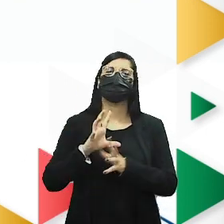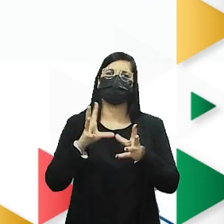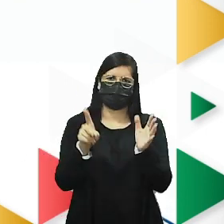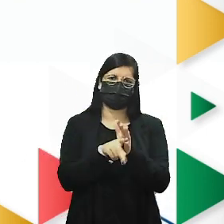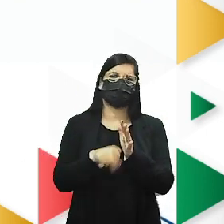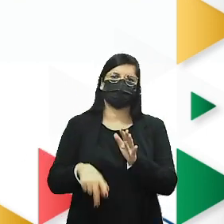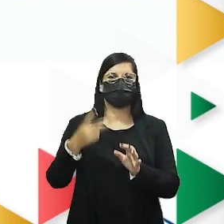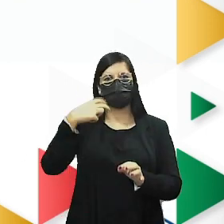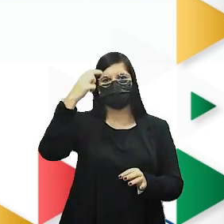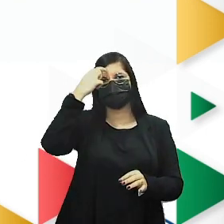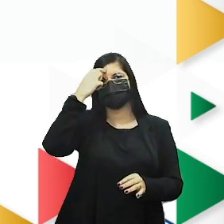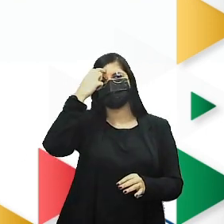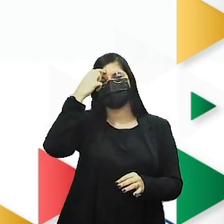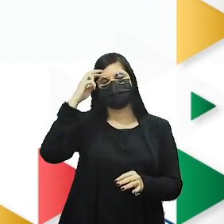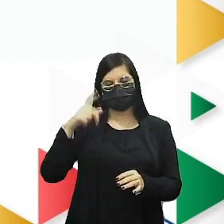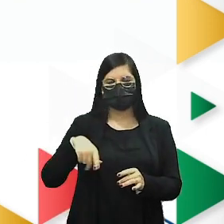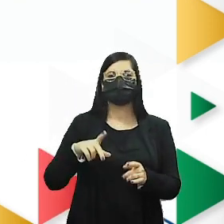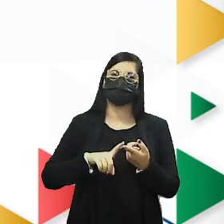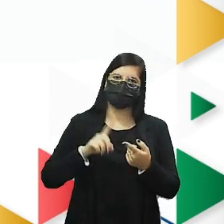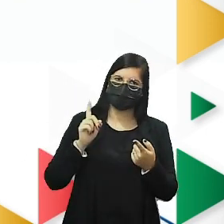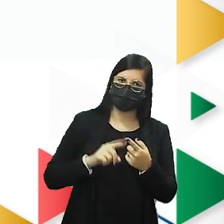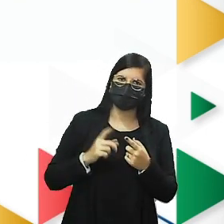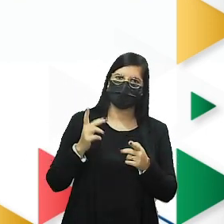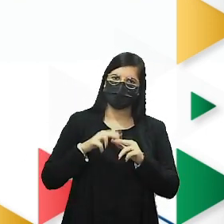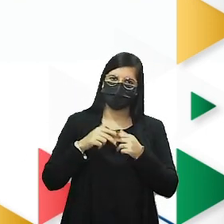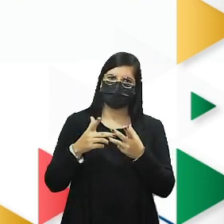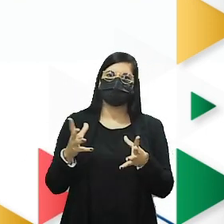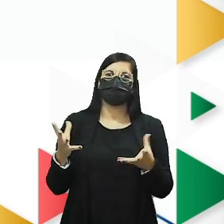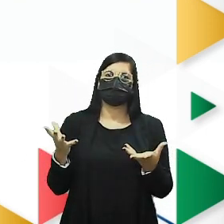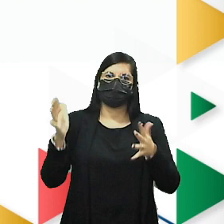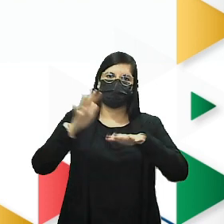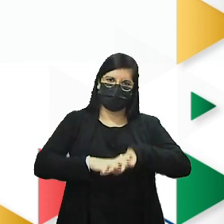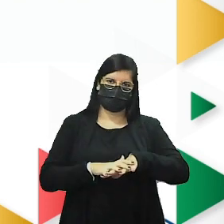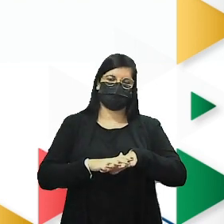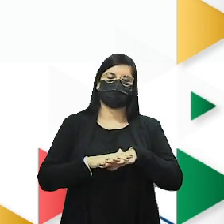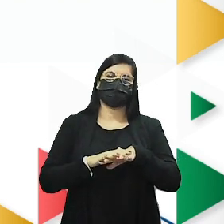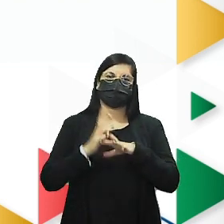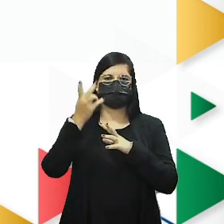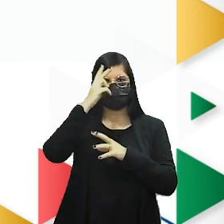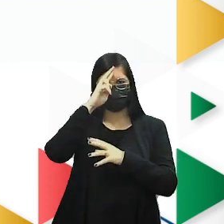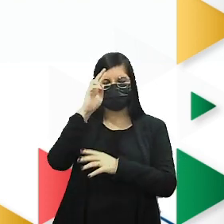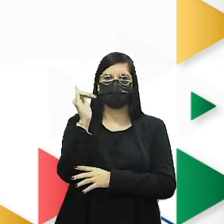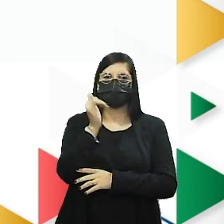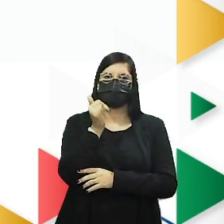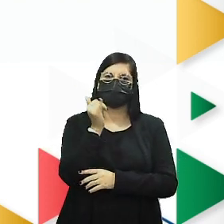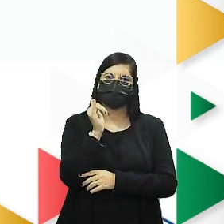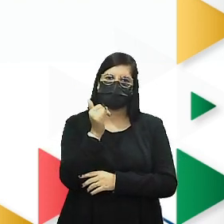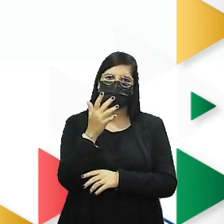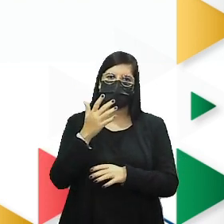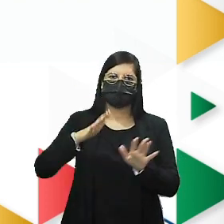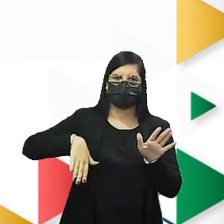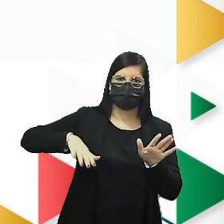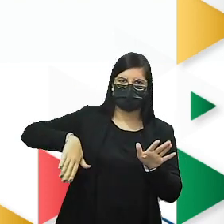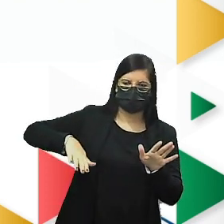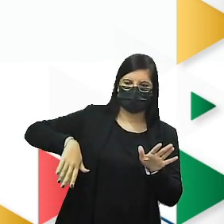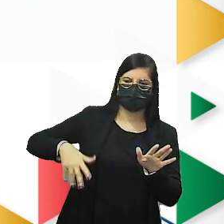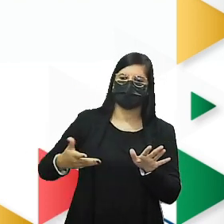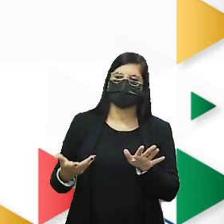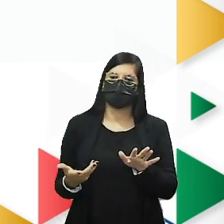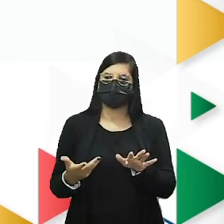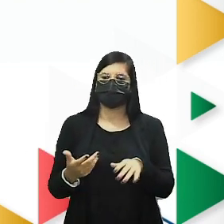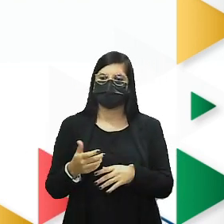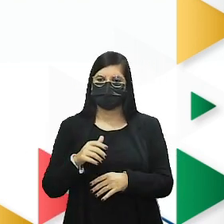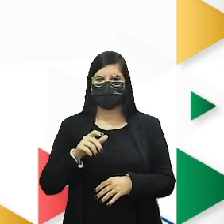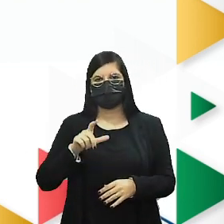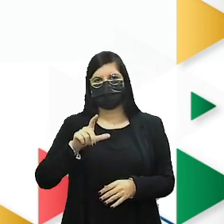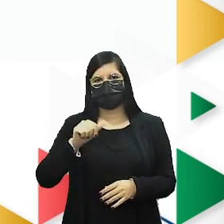o folclore também faz parte da nossa cultura, então ele vai estar inserido nisso. Então, vai ter histórias folclóricas na praia, né? Como a Alamoa, que